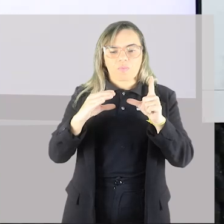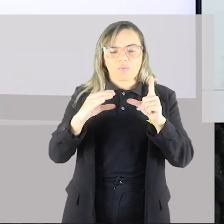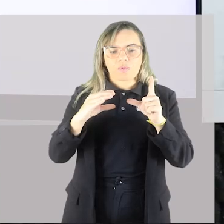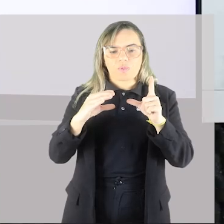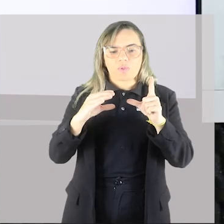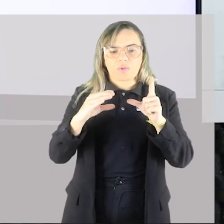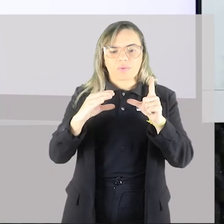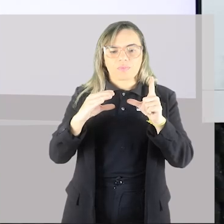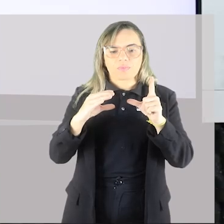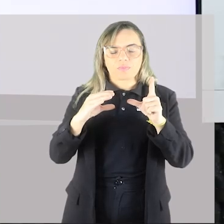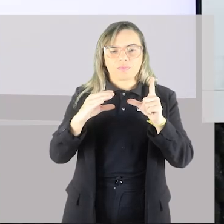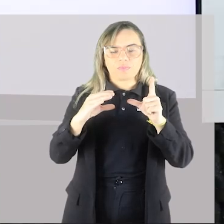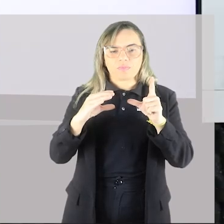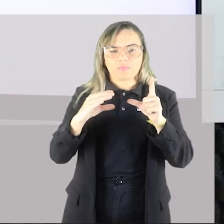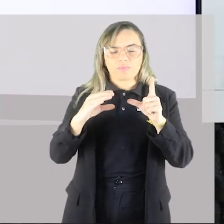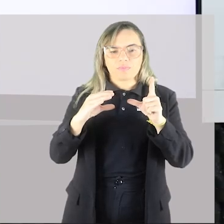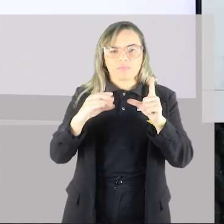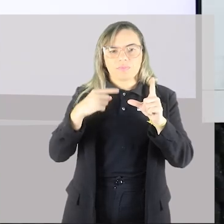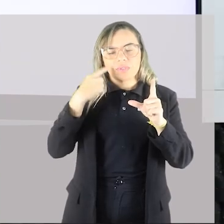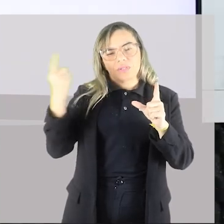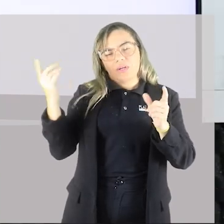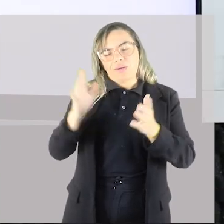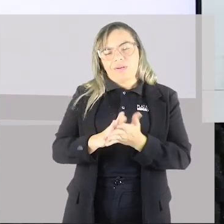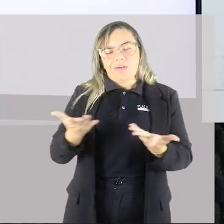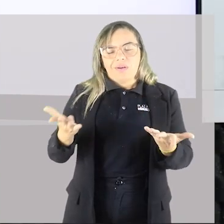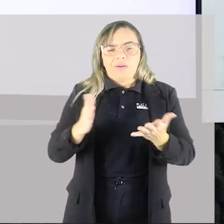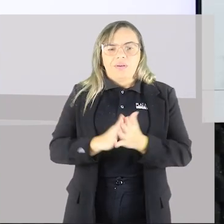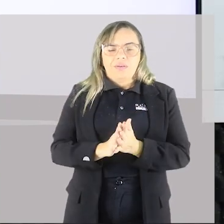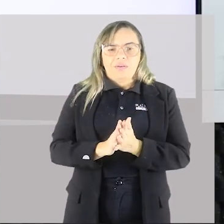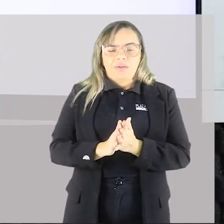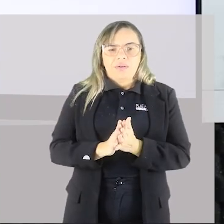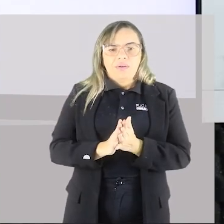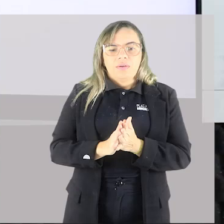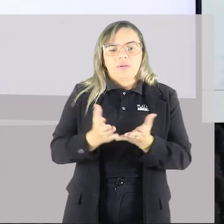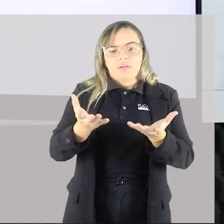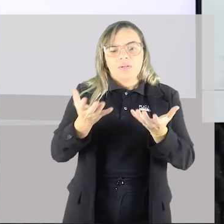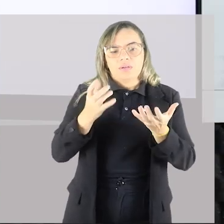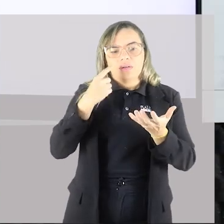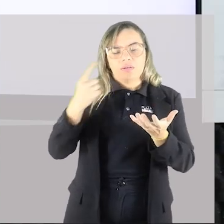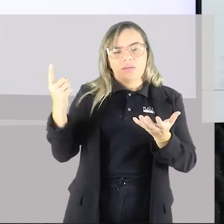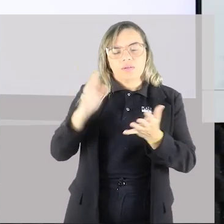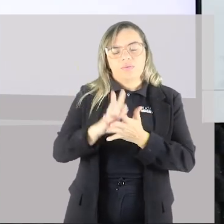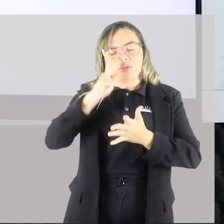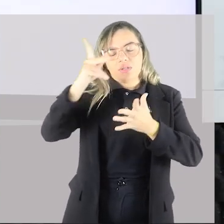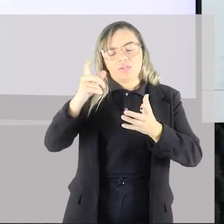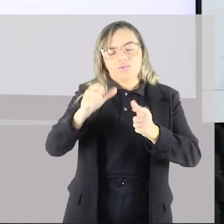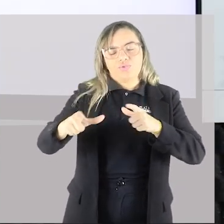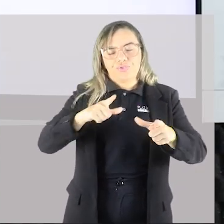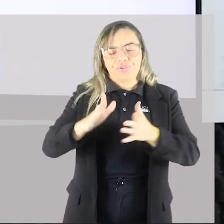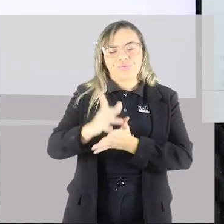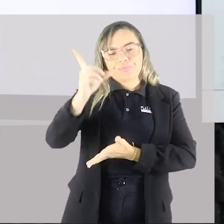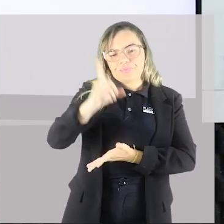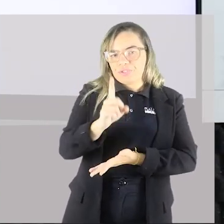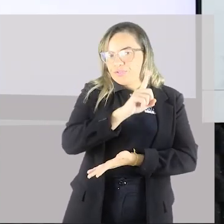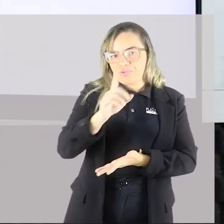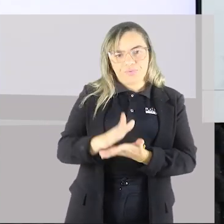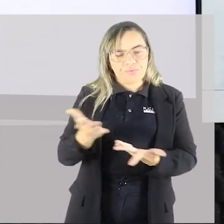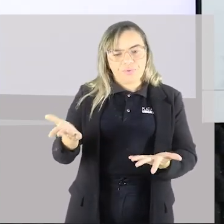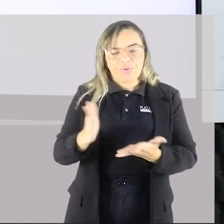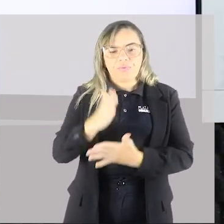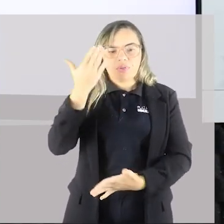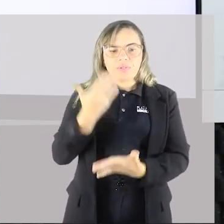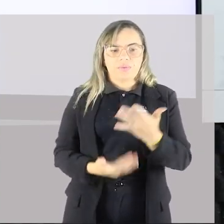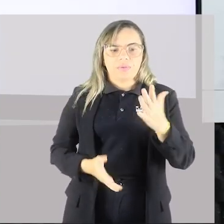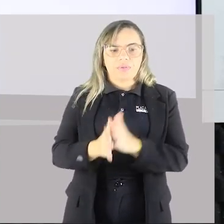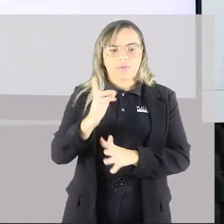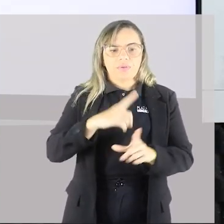direitos sociais dos trabalhadores? Quem dera que fosse. A terceirização tem sido utilizada pelas empresas